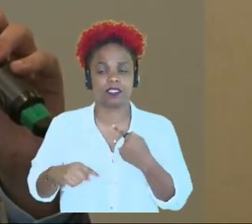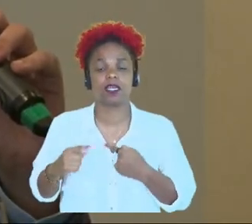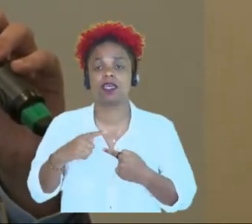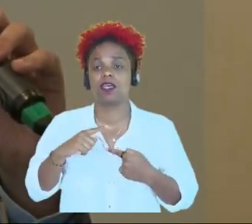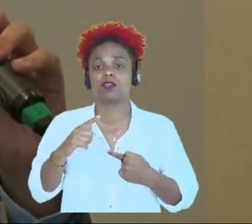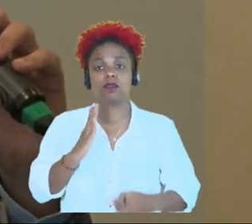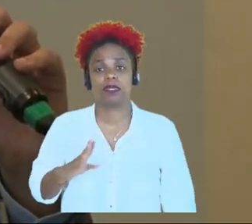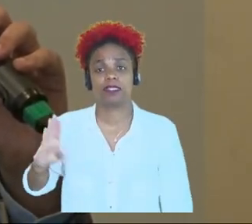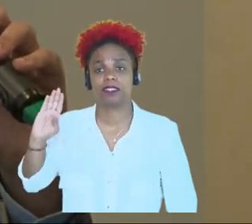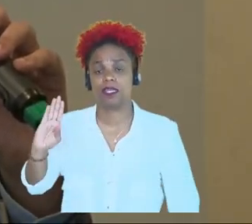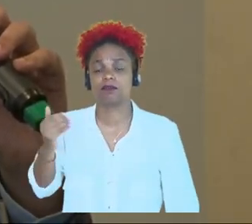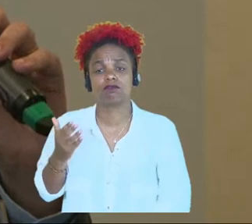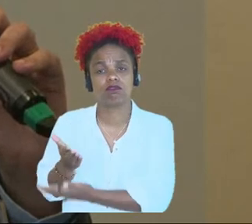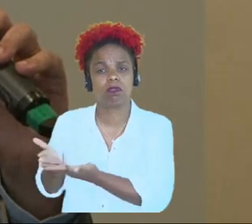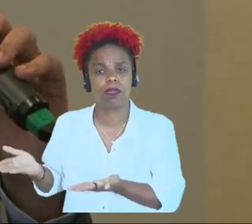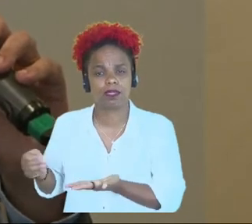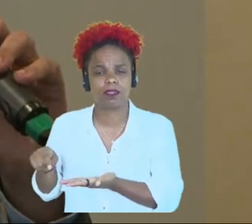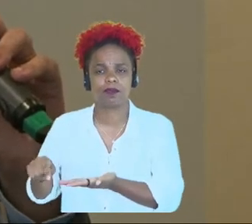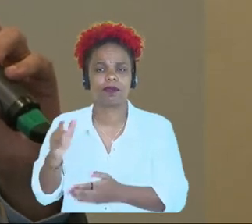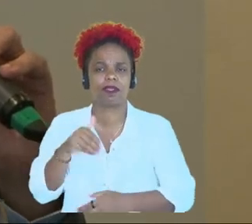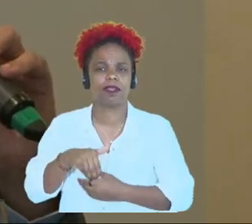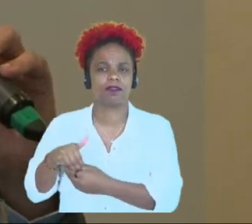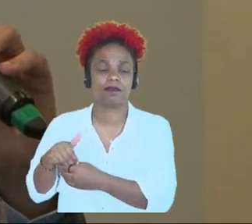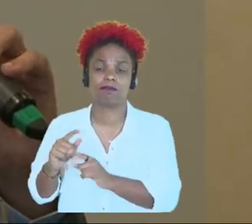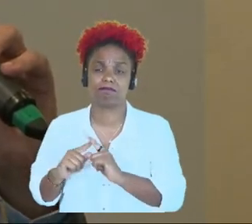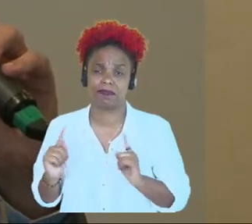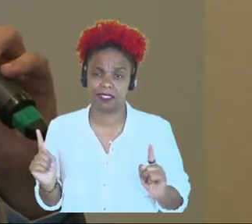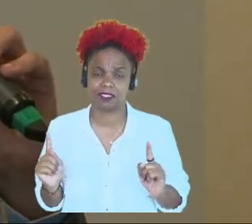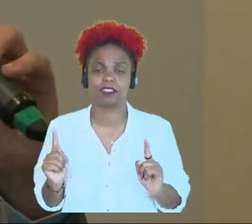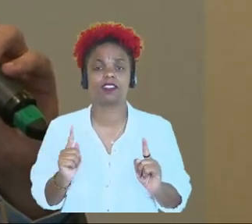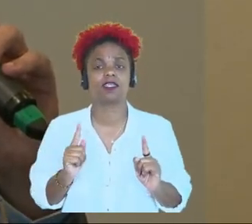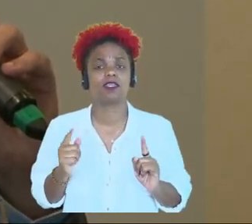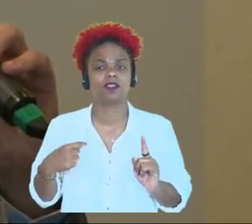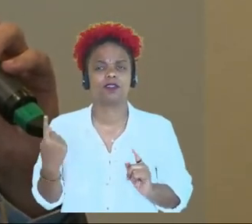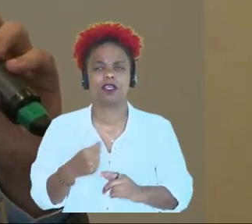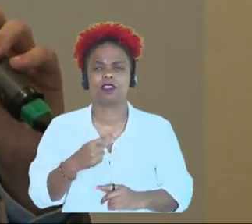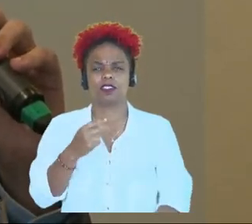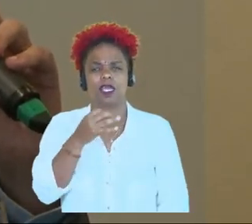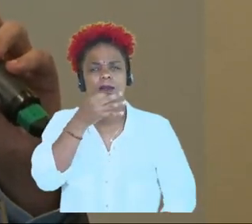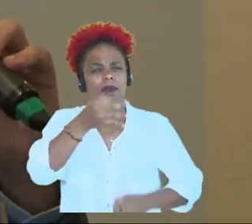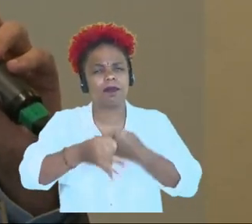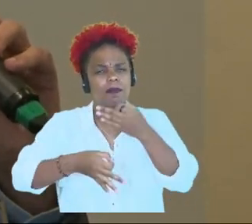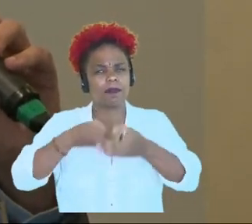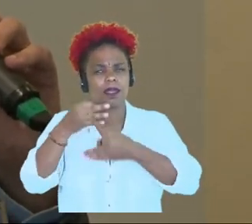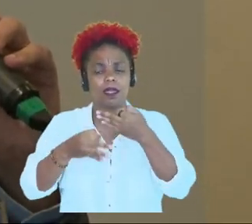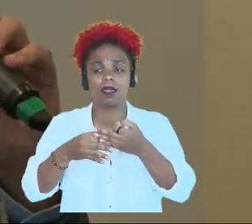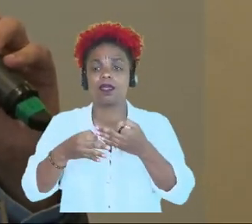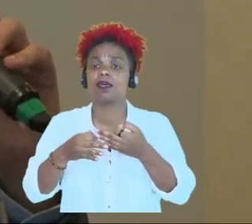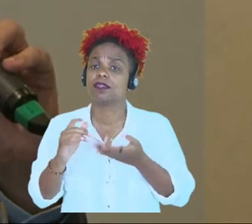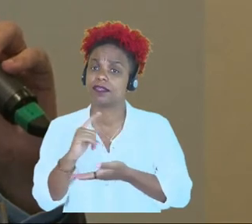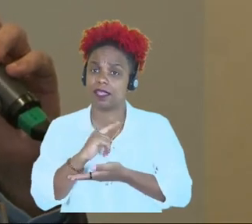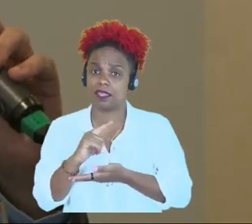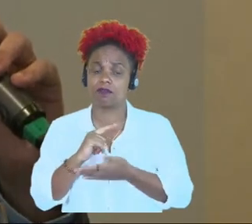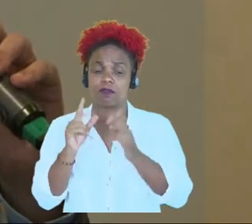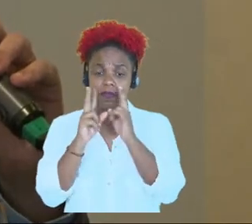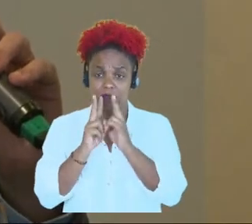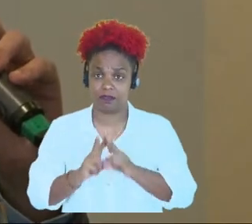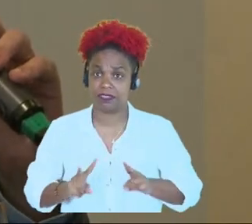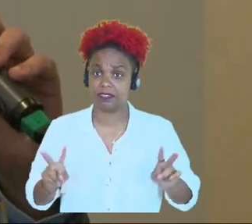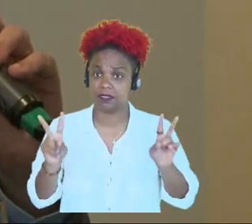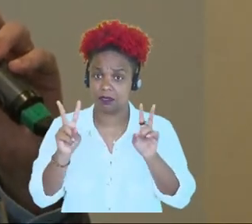derrotado. Mas eu acho que a grande questão que se coloca é que a gente está diante de uma